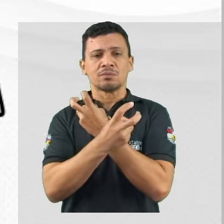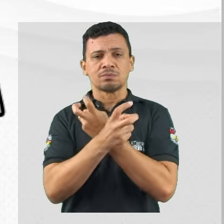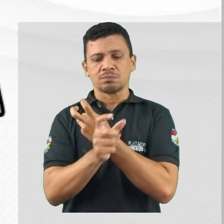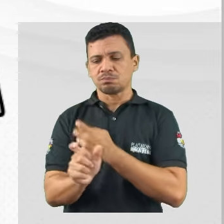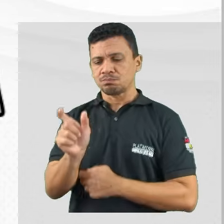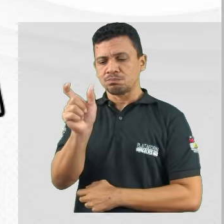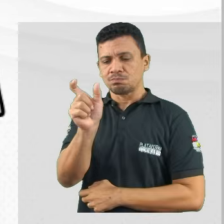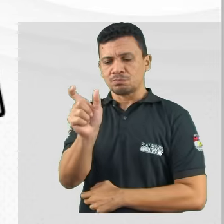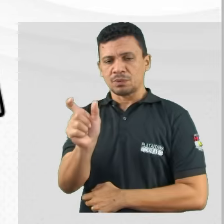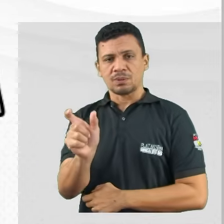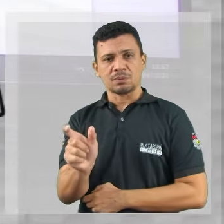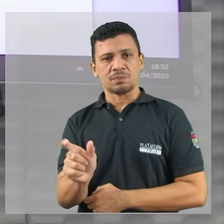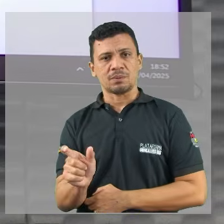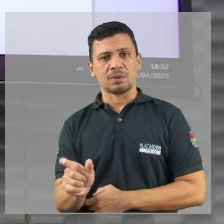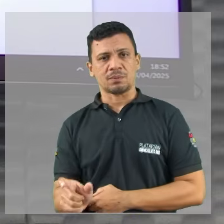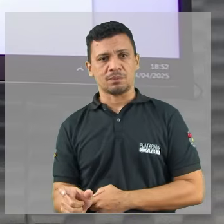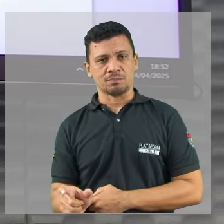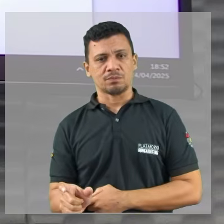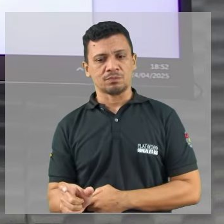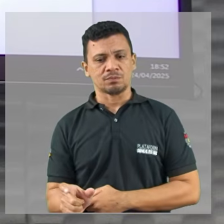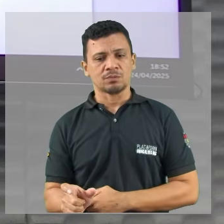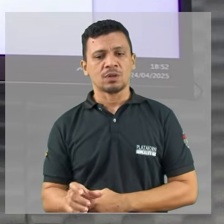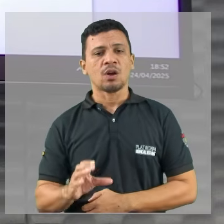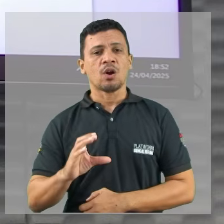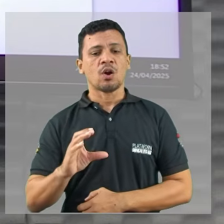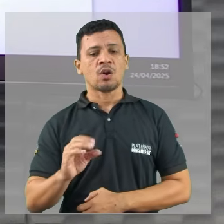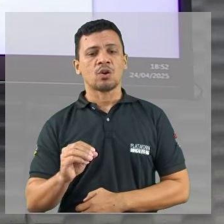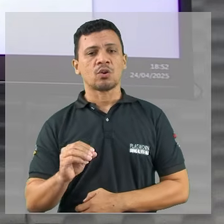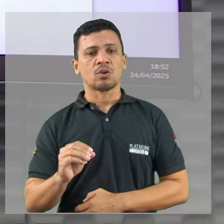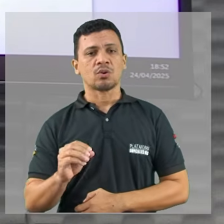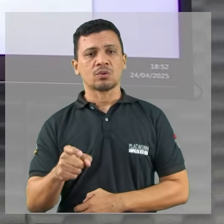a região ali do cóccix, beleza?